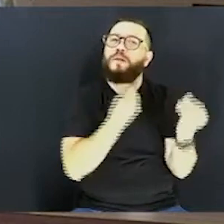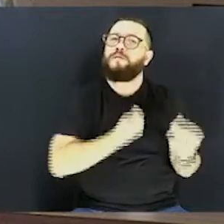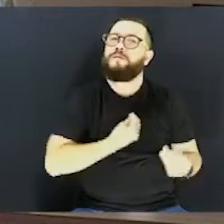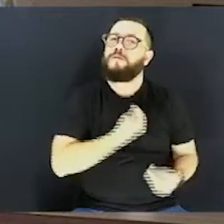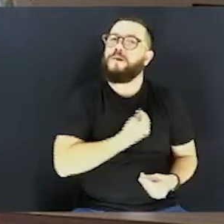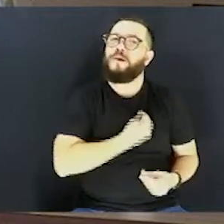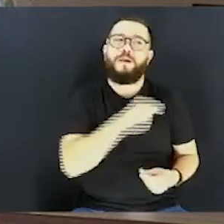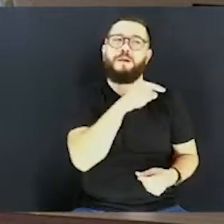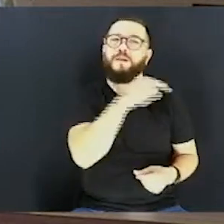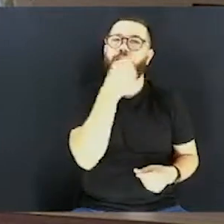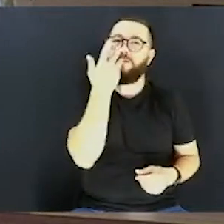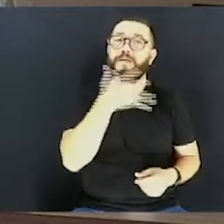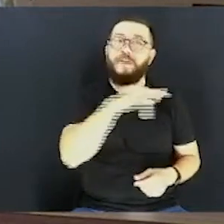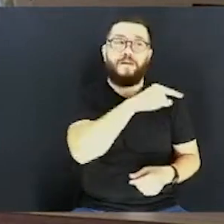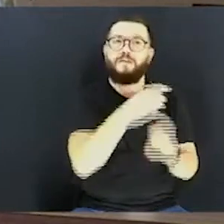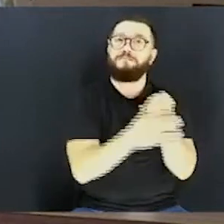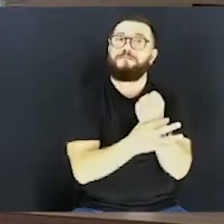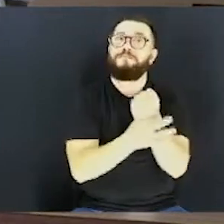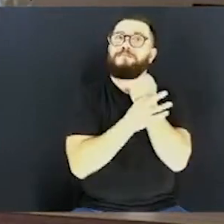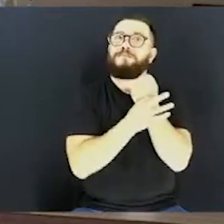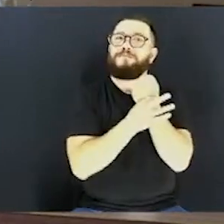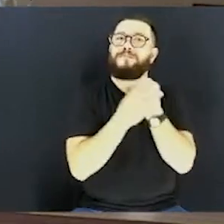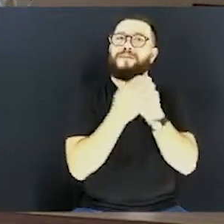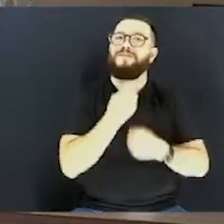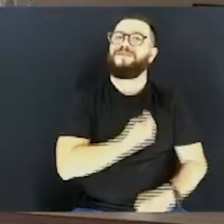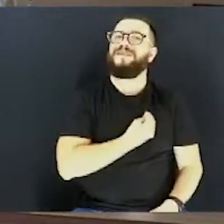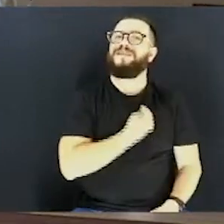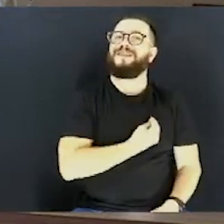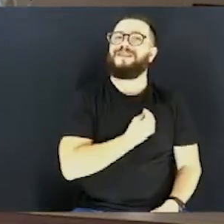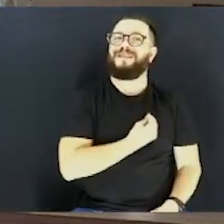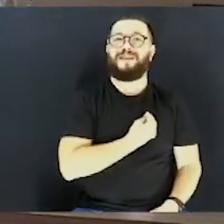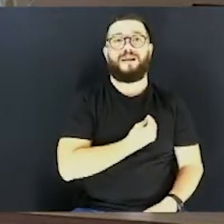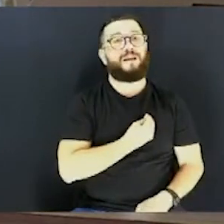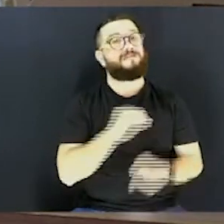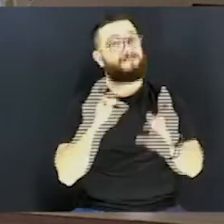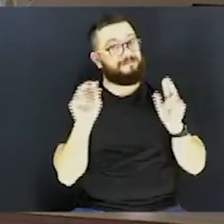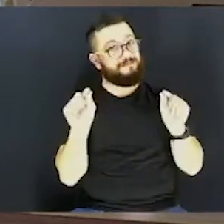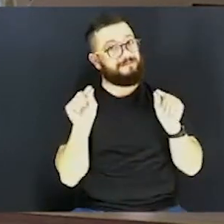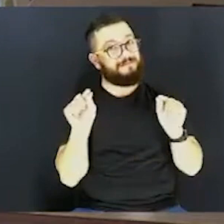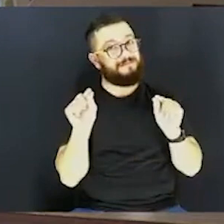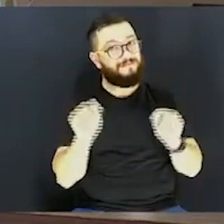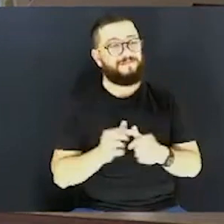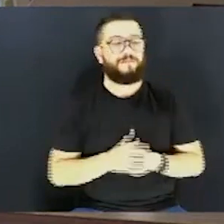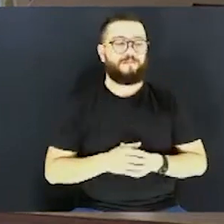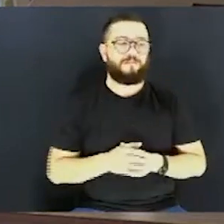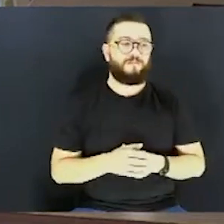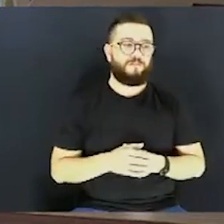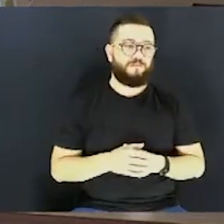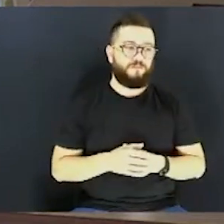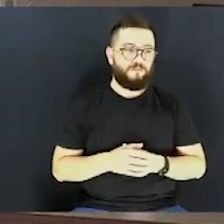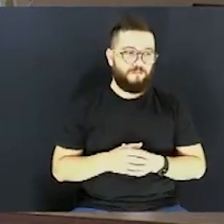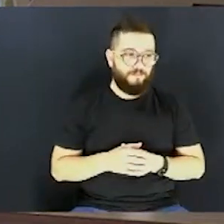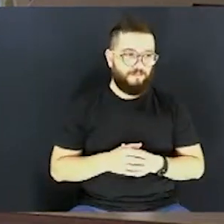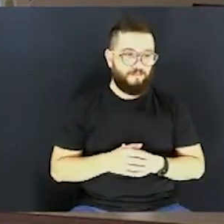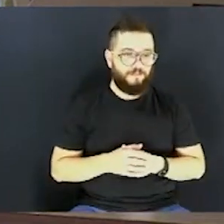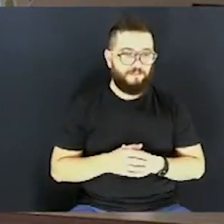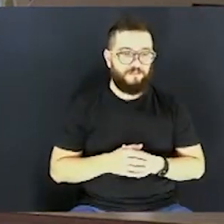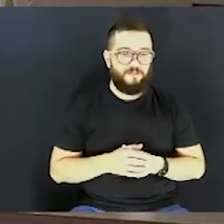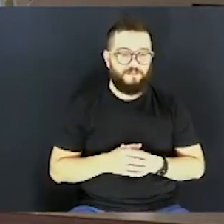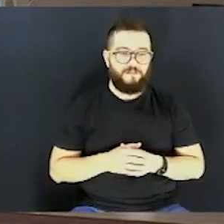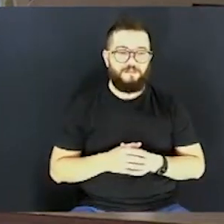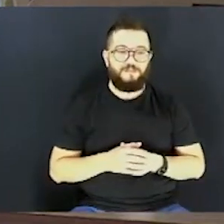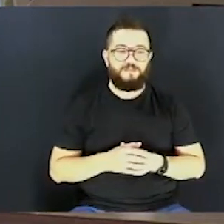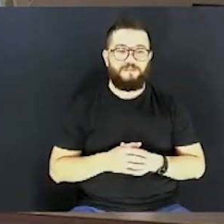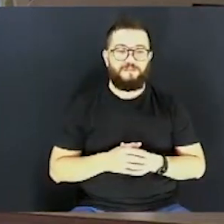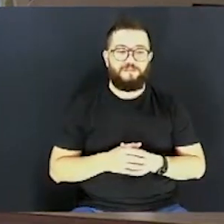criança vai ter vida, porque é a diferença entre a vida e a morte. Então, quero também fazer esse destaque para o eixo número 6.